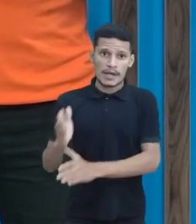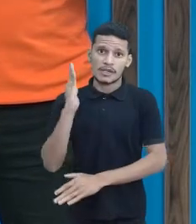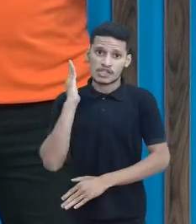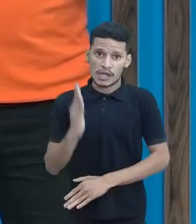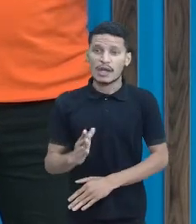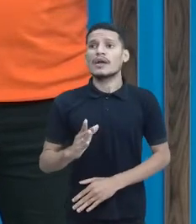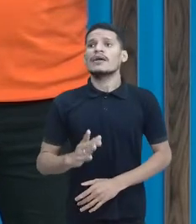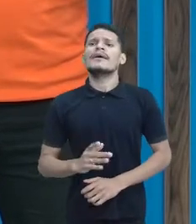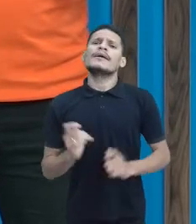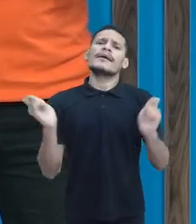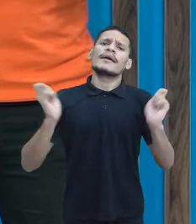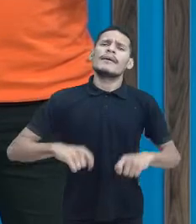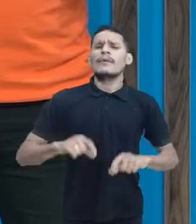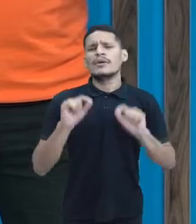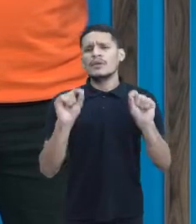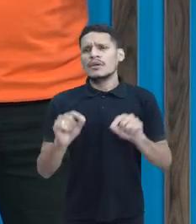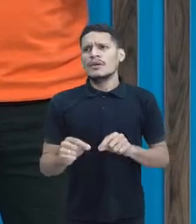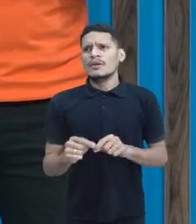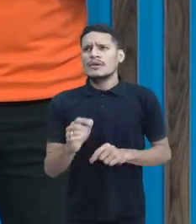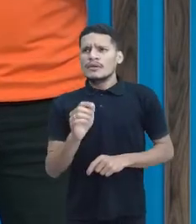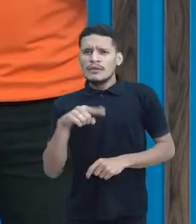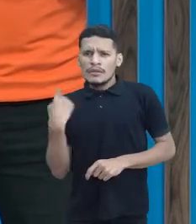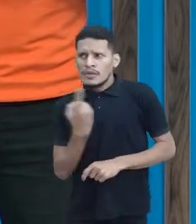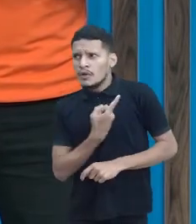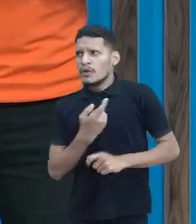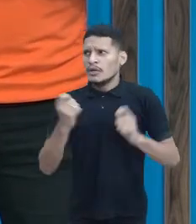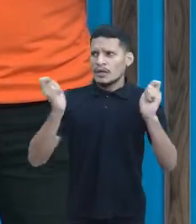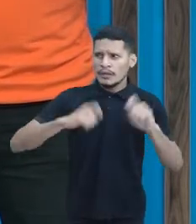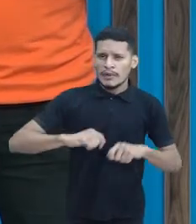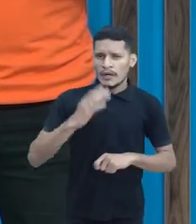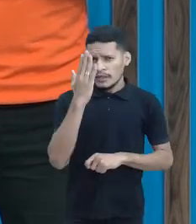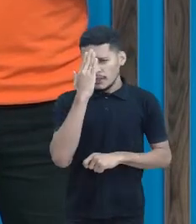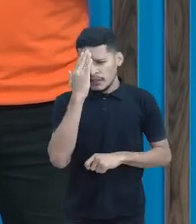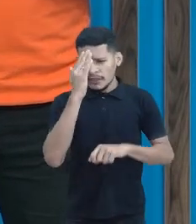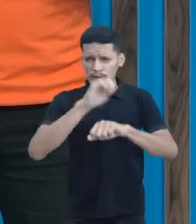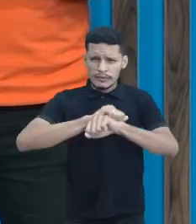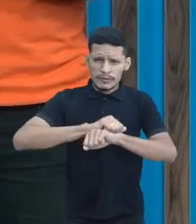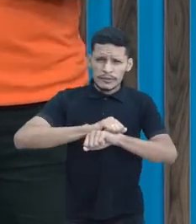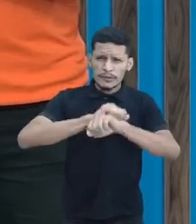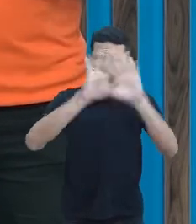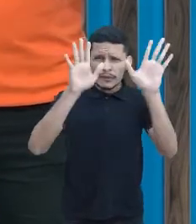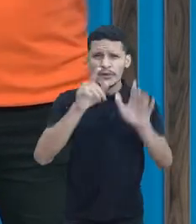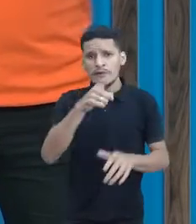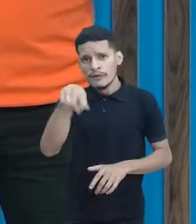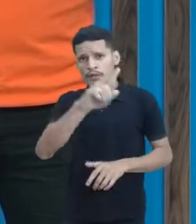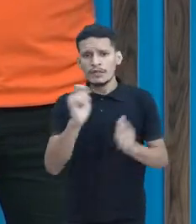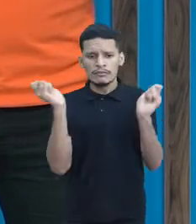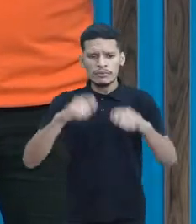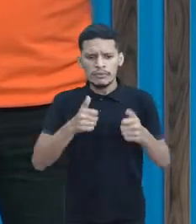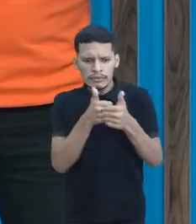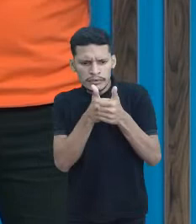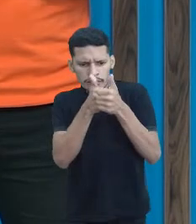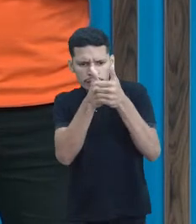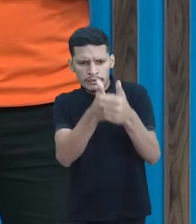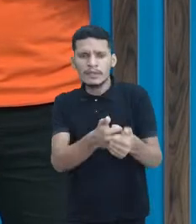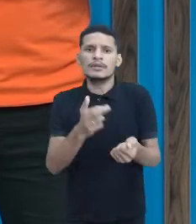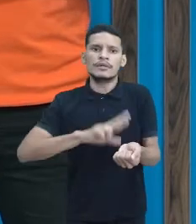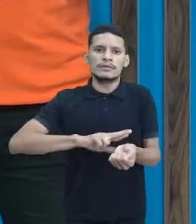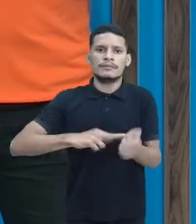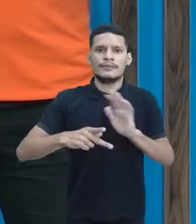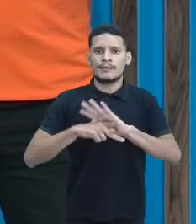a coisa fique bem, sabe, bem tranquila, que você consiga acompanhar o nosso ritmo de aula, tá